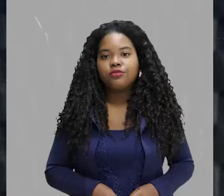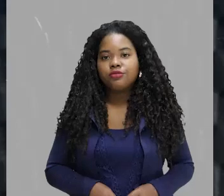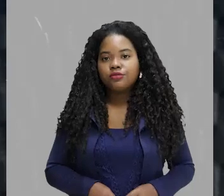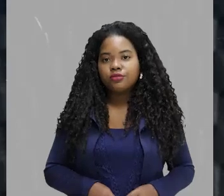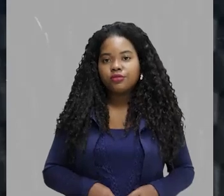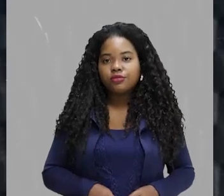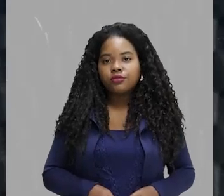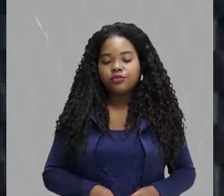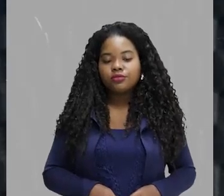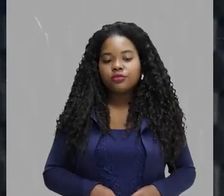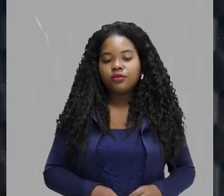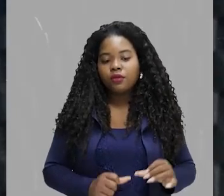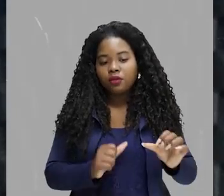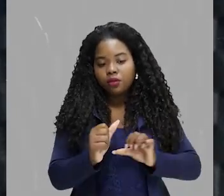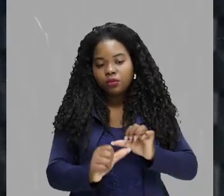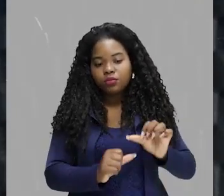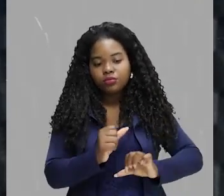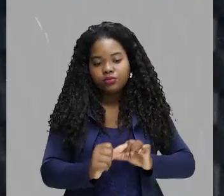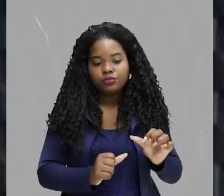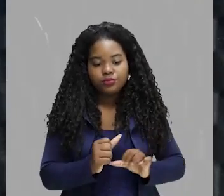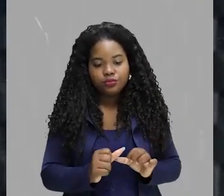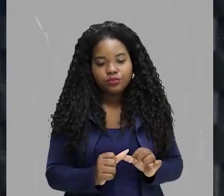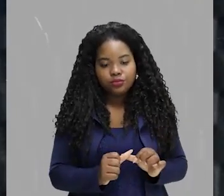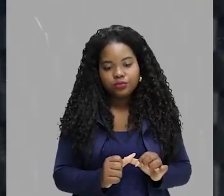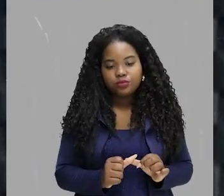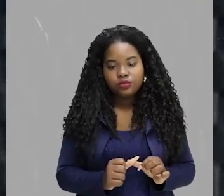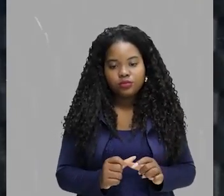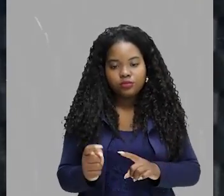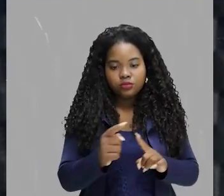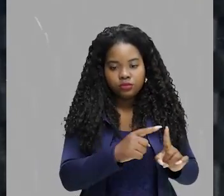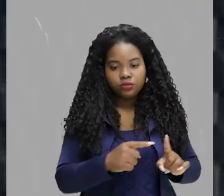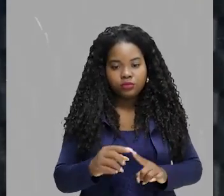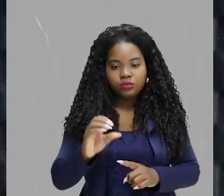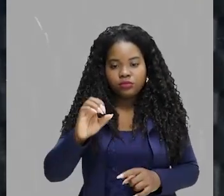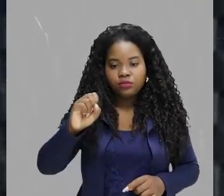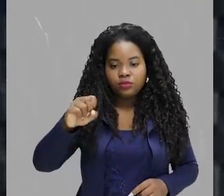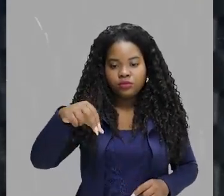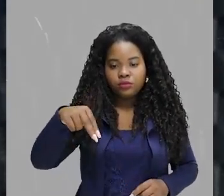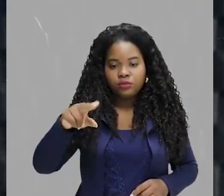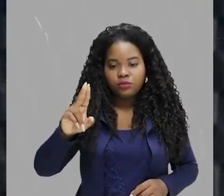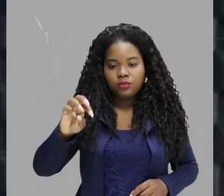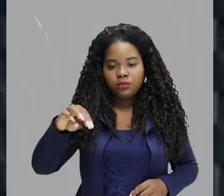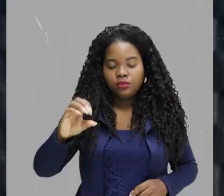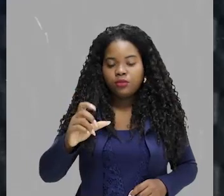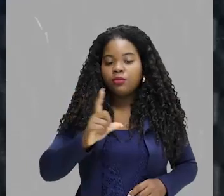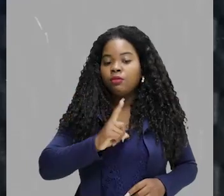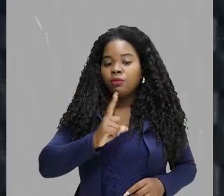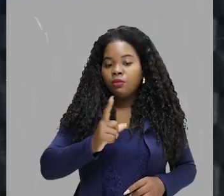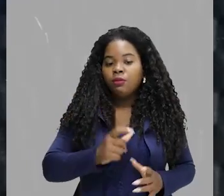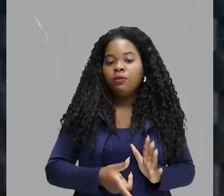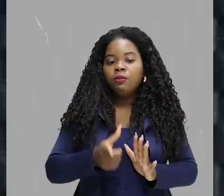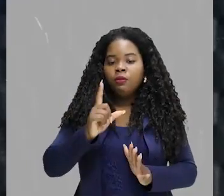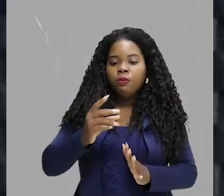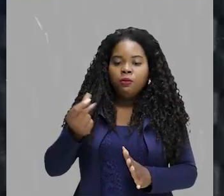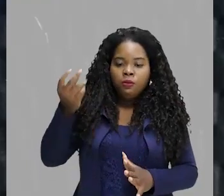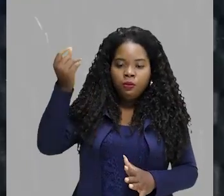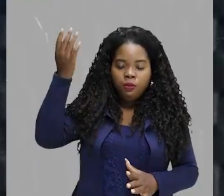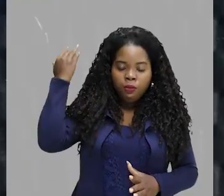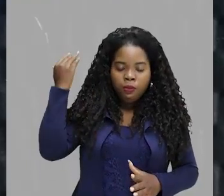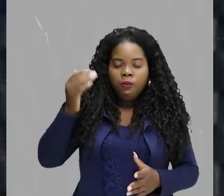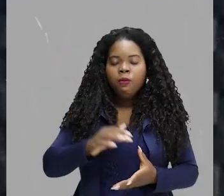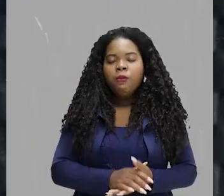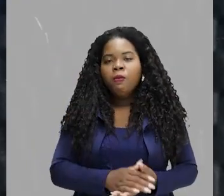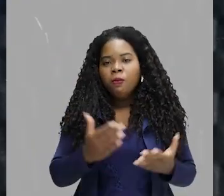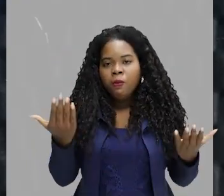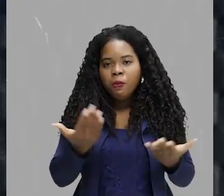massificado. Alterou-se os padrões de consumo que existiam anteriores ao da nossa época, certo? Então,